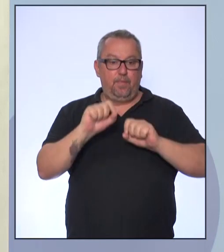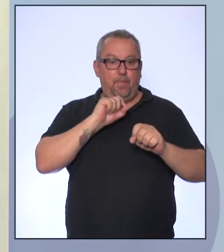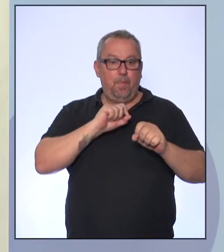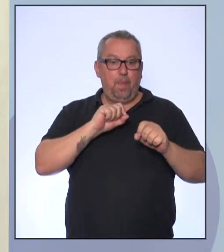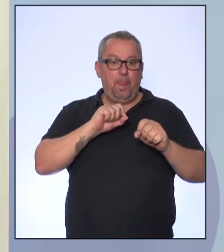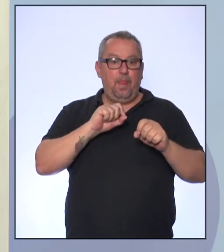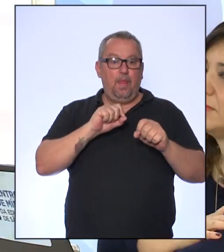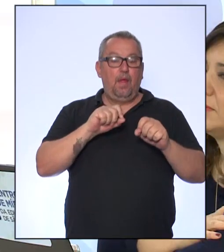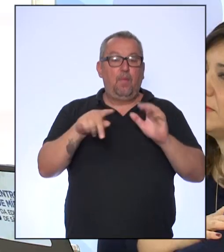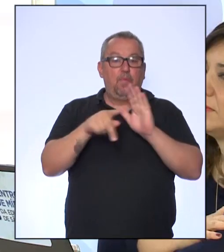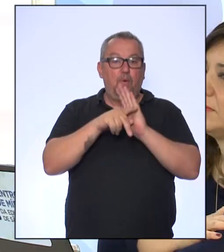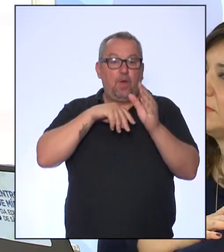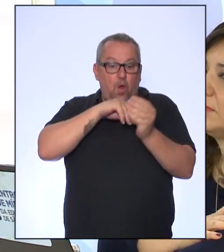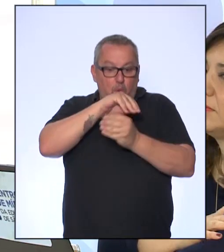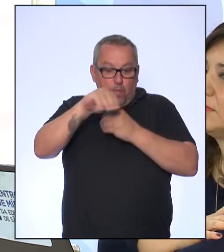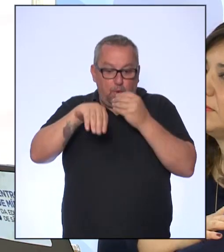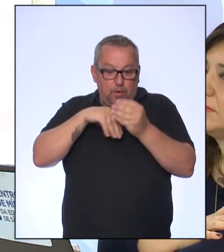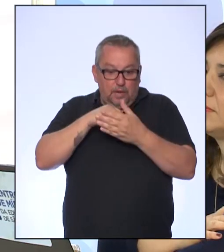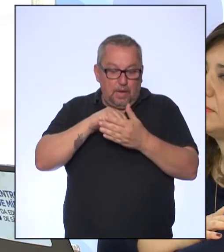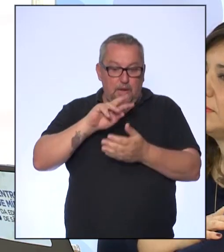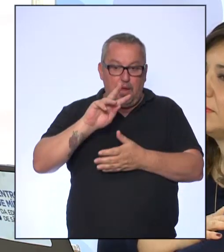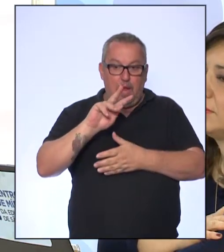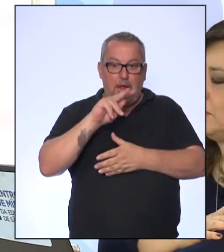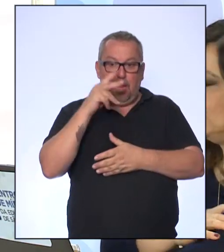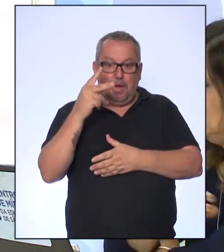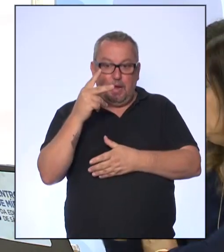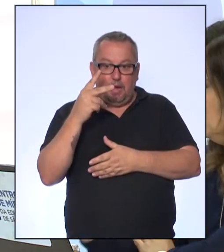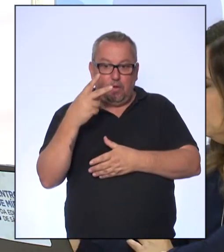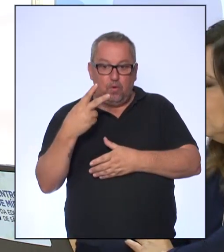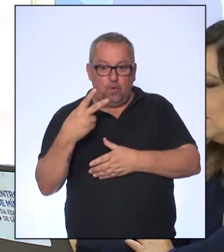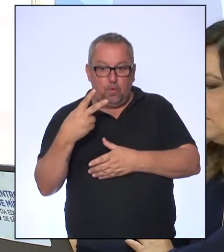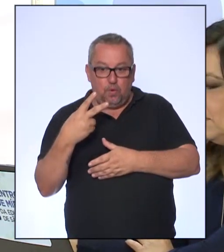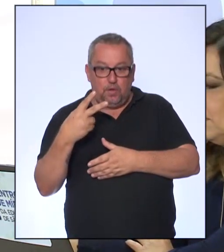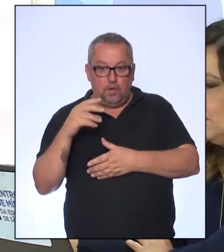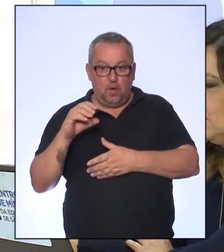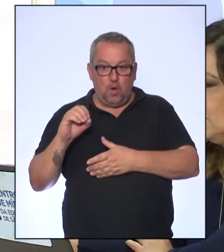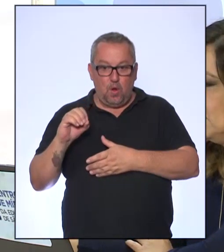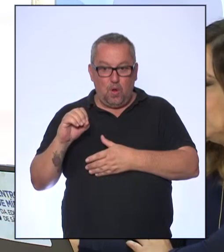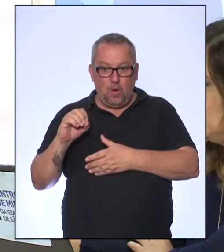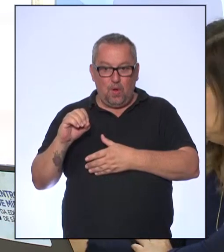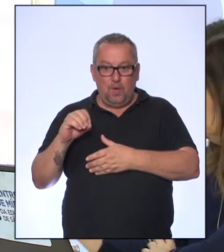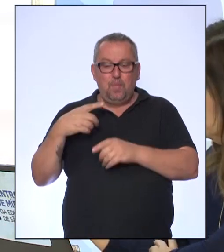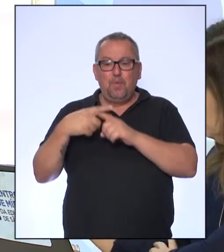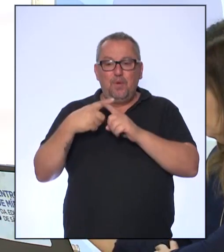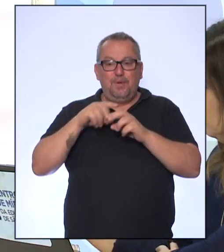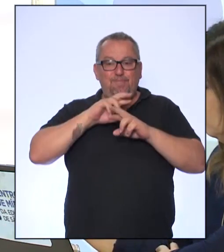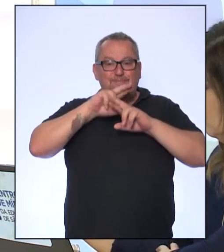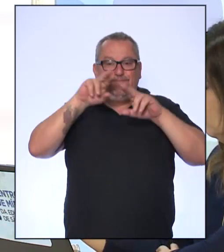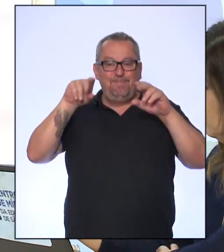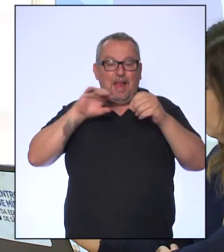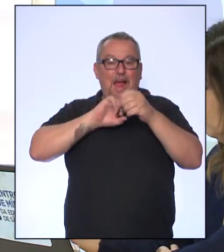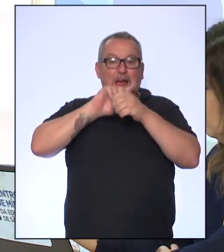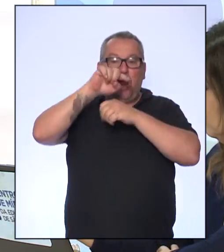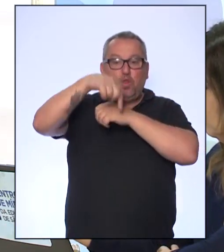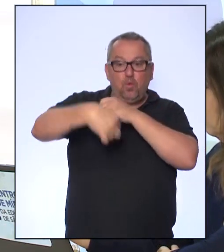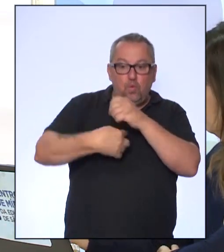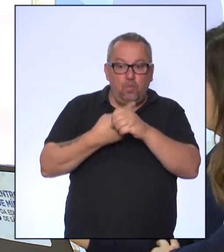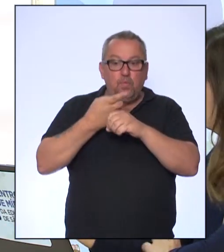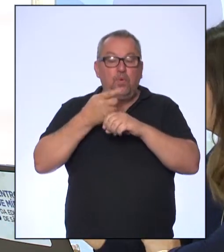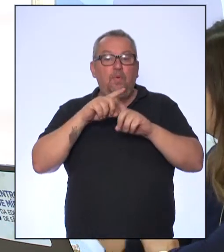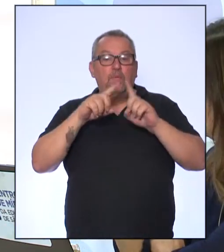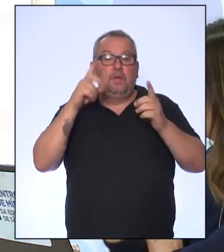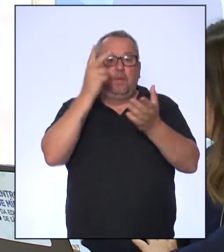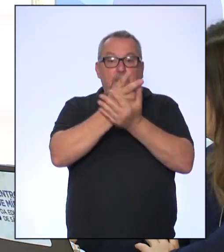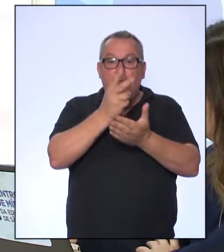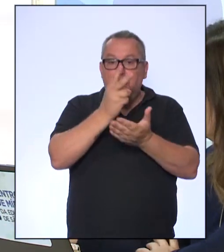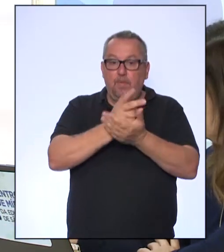substância composta, H2O. Por que, professor, H2O? Tem diferentes átomos, mas a mesma molécula. Aqui eu